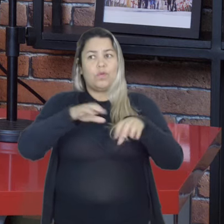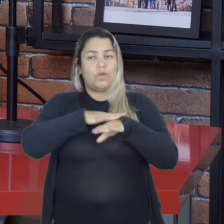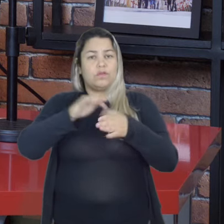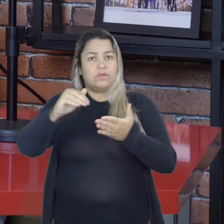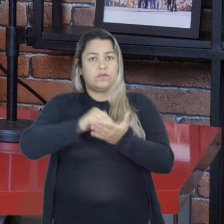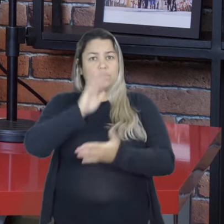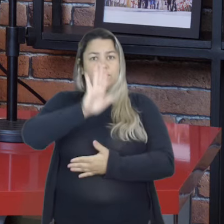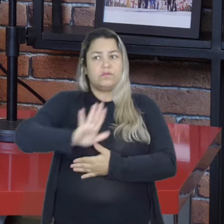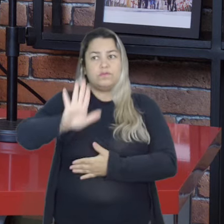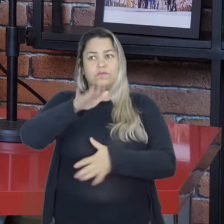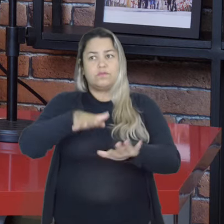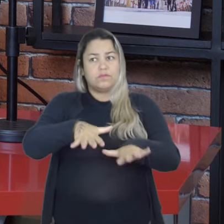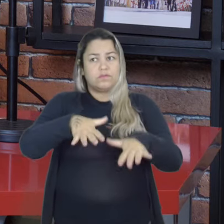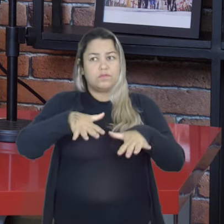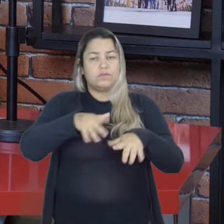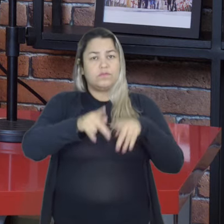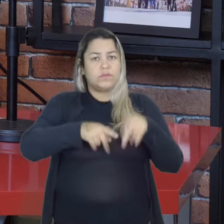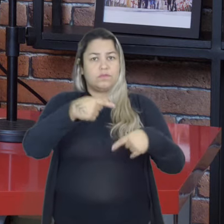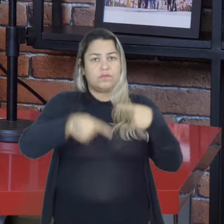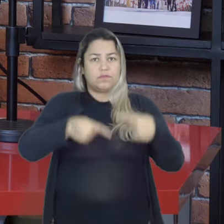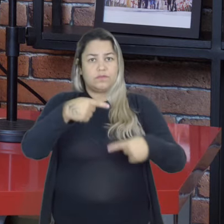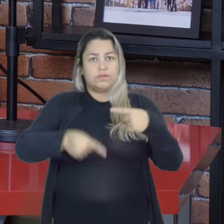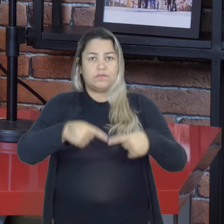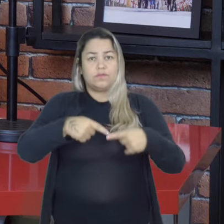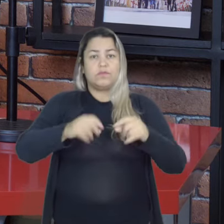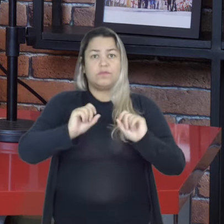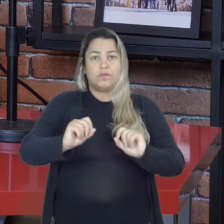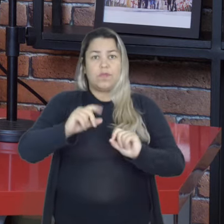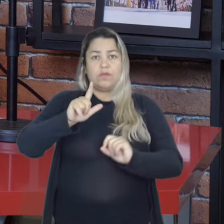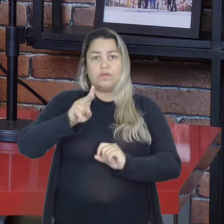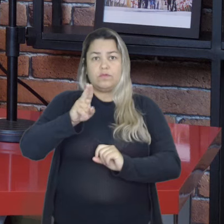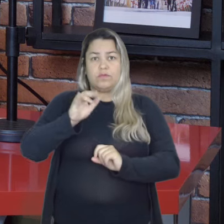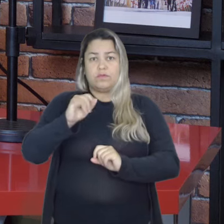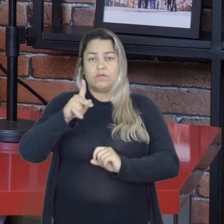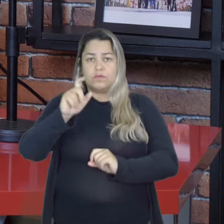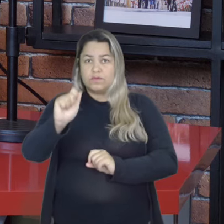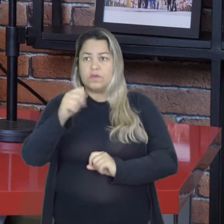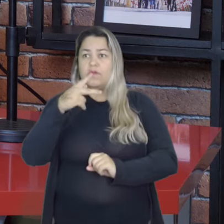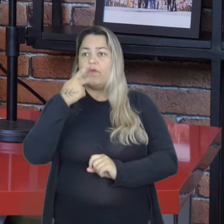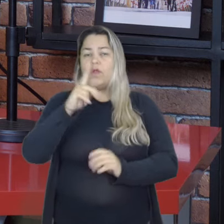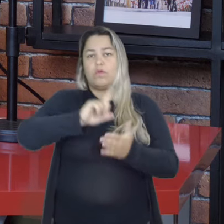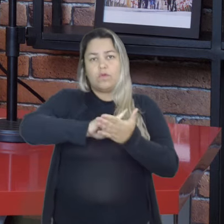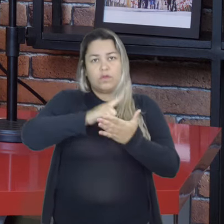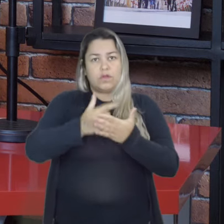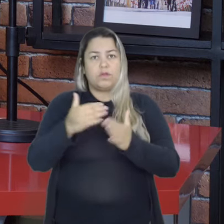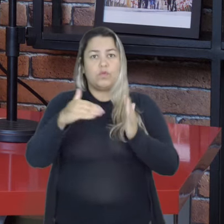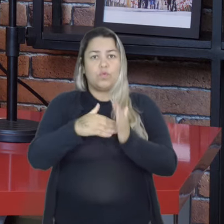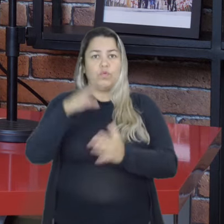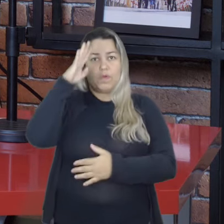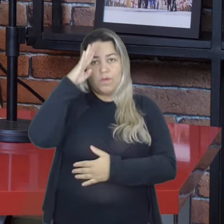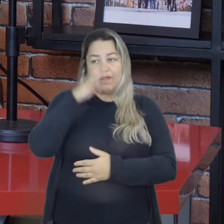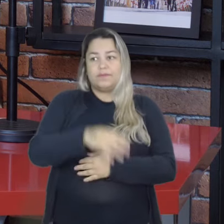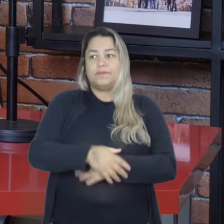assunto da conversa com a secretária nacional de Movimentos Populares e Políticas Setoriais do partido, Lucinha Barbosa. Ela falou ao Jornal PT